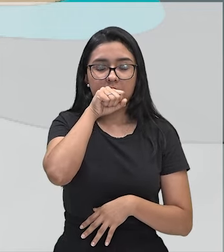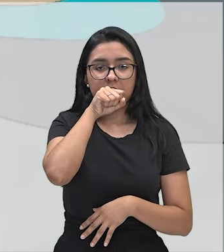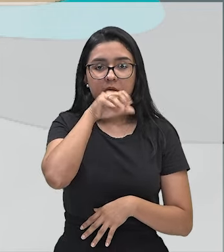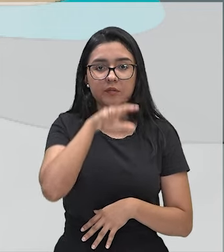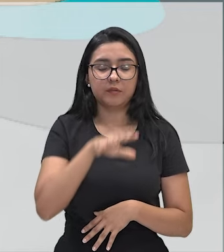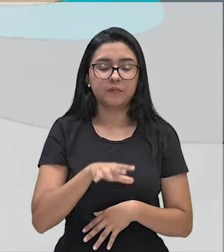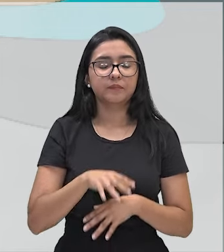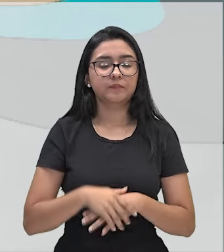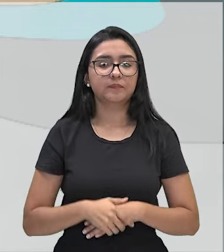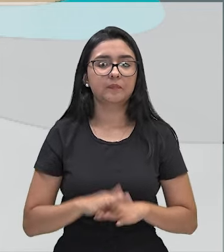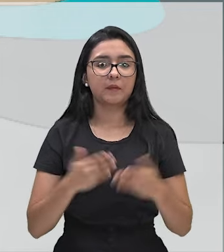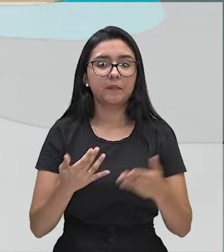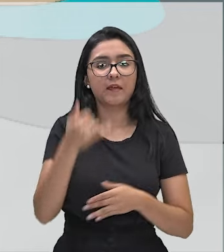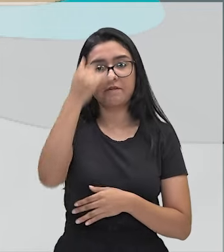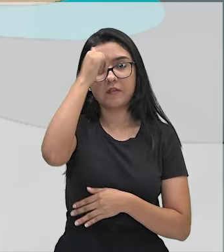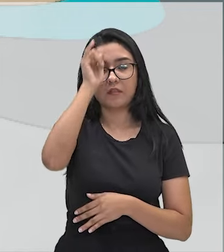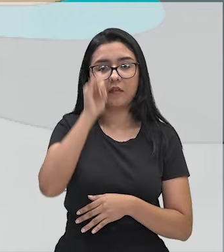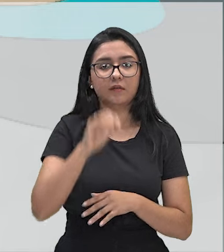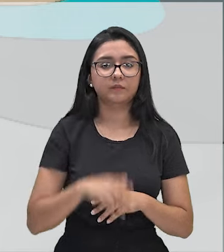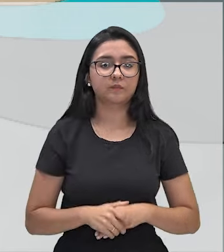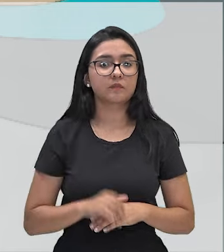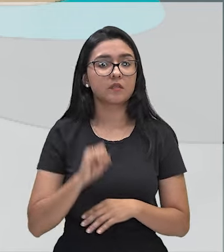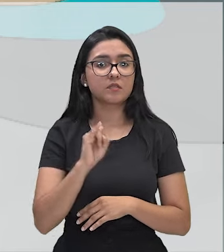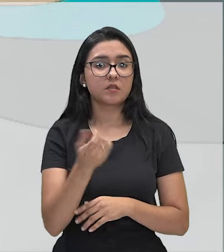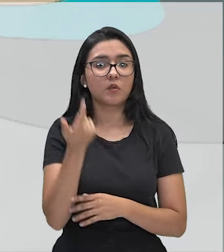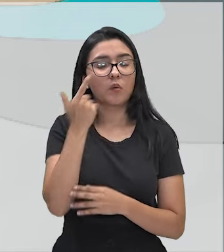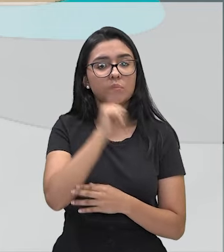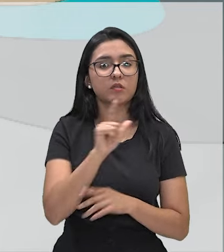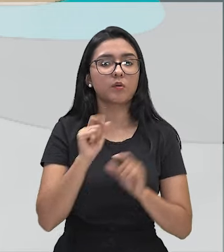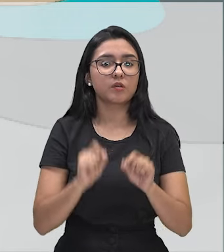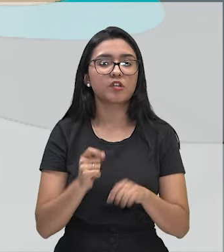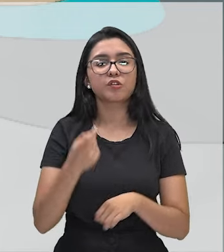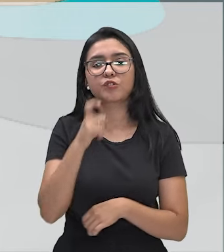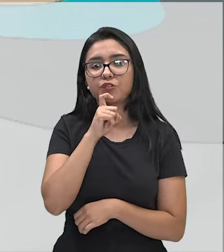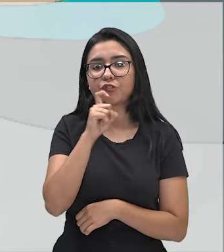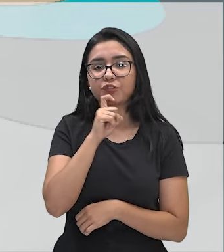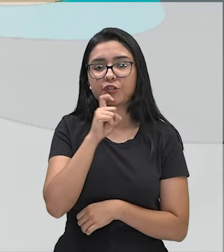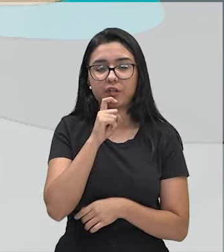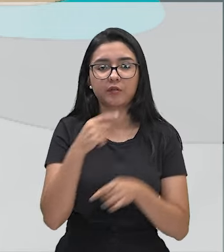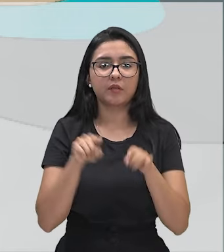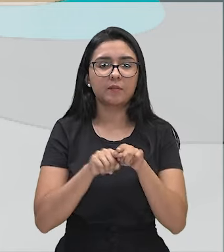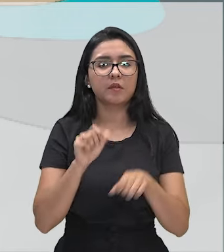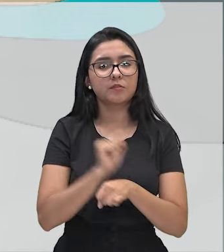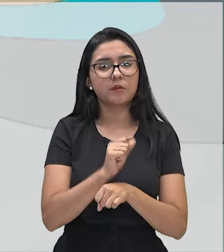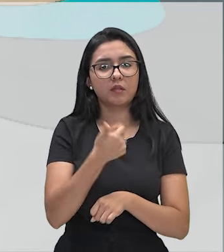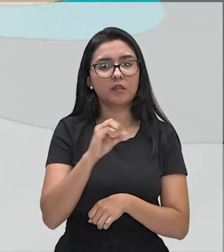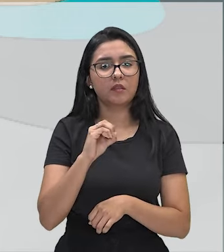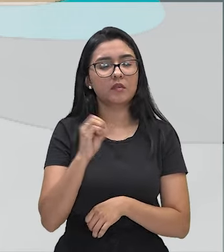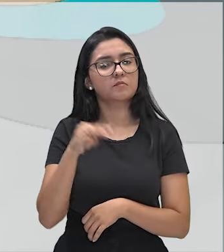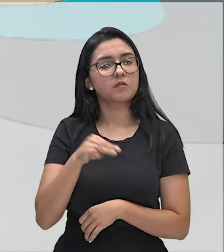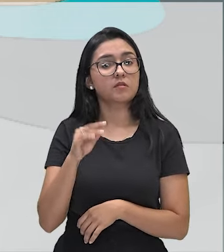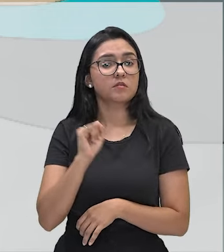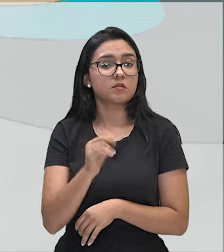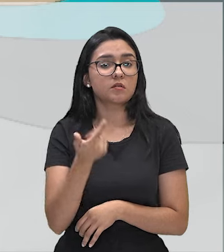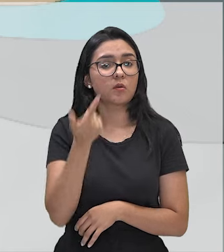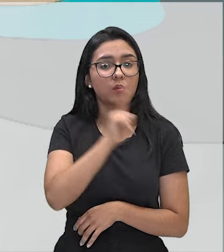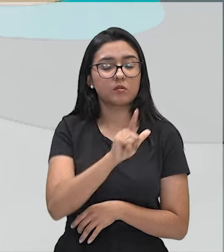então Eh caso isso não resolva um saco de gelo ali no local esperar 10 minutinhos se nada disso